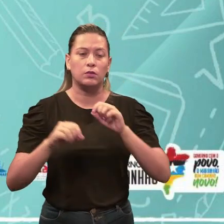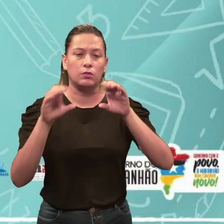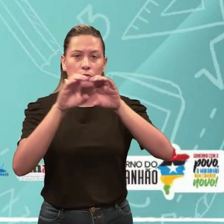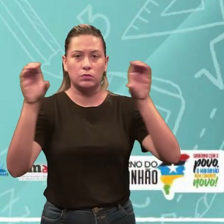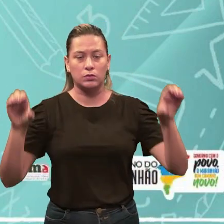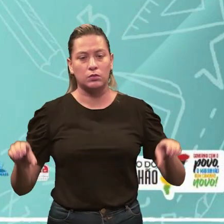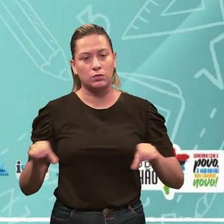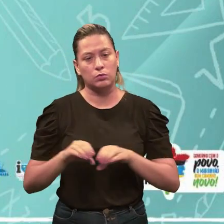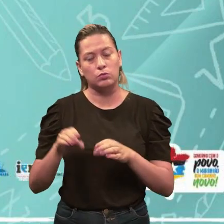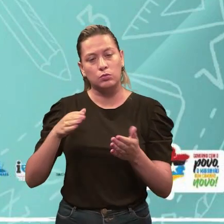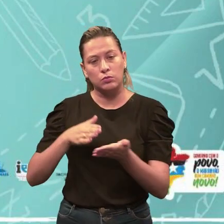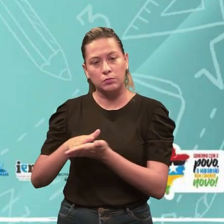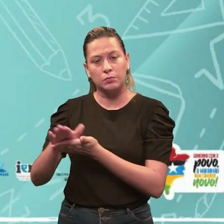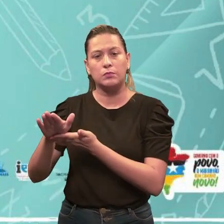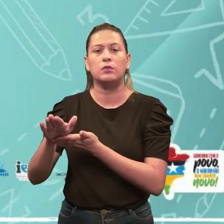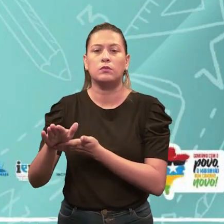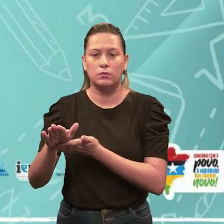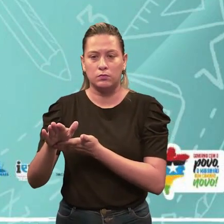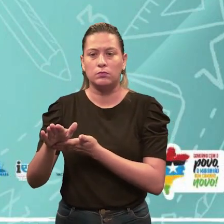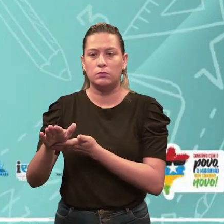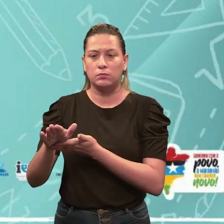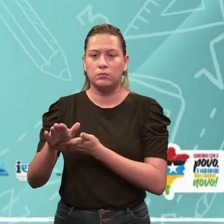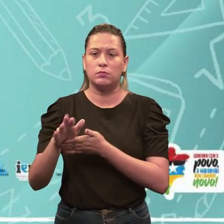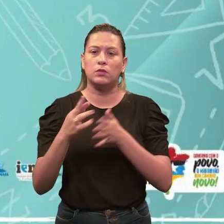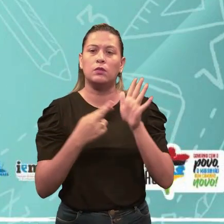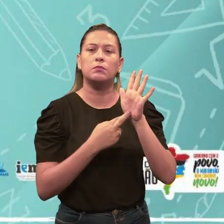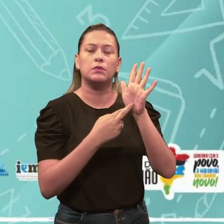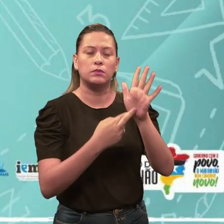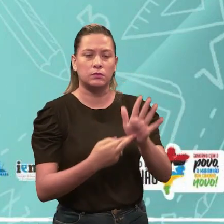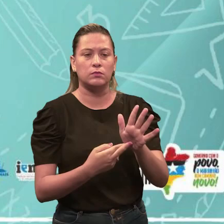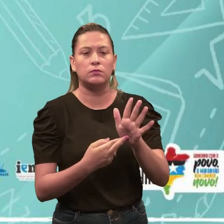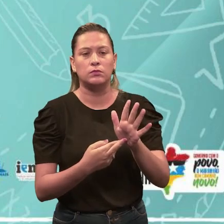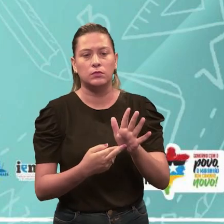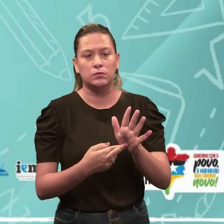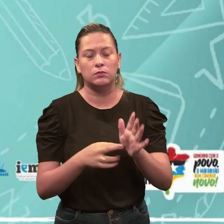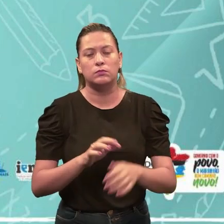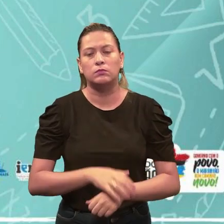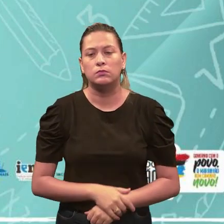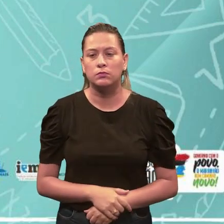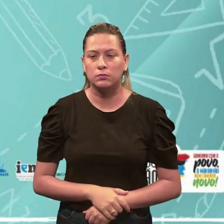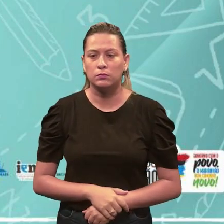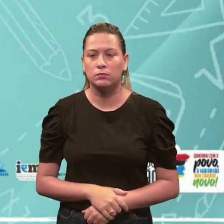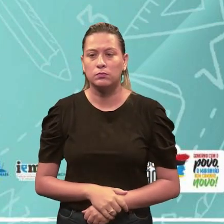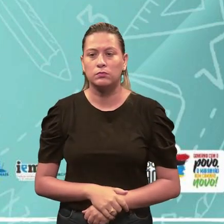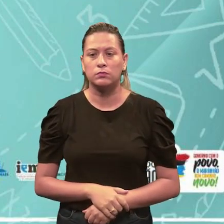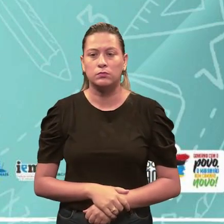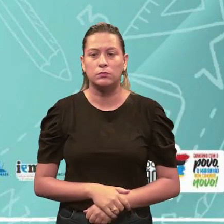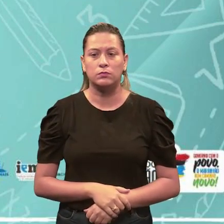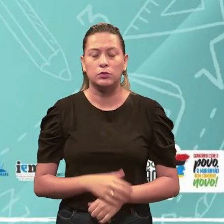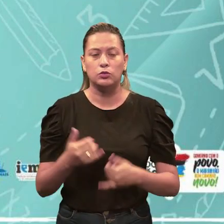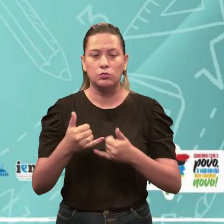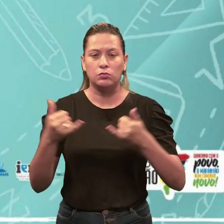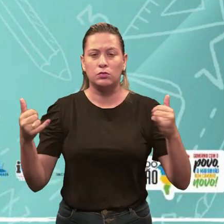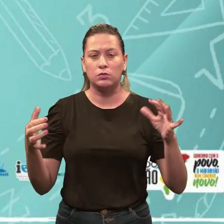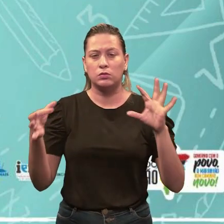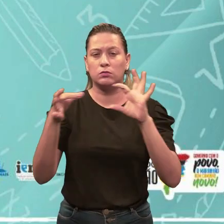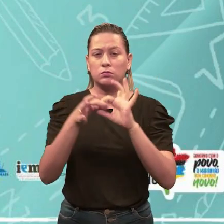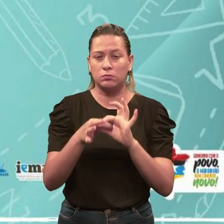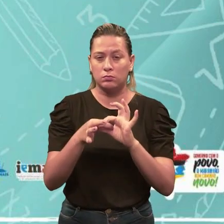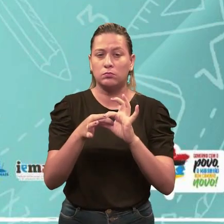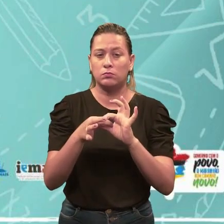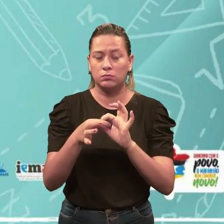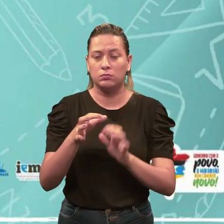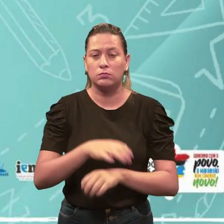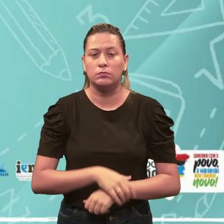impresso. O desenho do esquema chapeado é conhecido como desenho de circuito impresso. Os desenhos de circuito impresso são representações